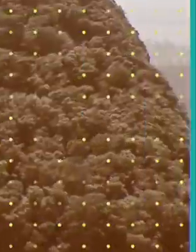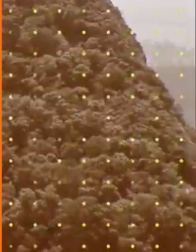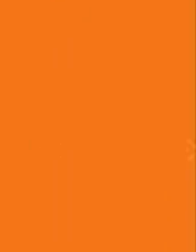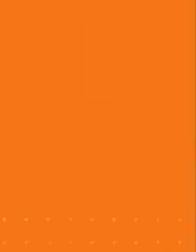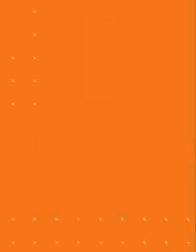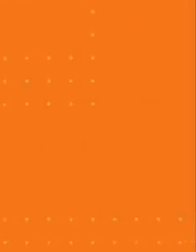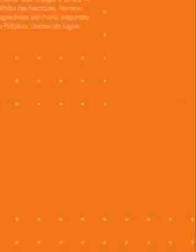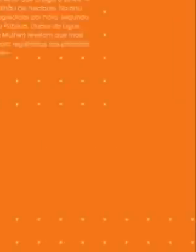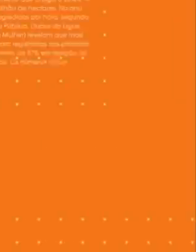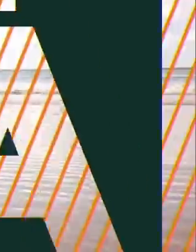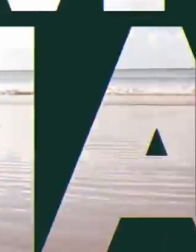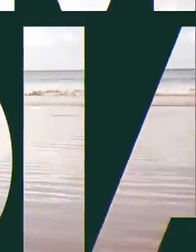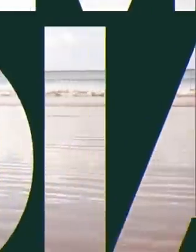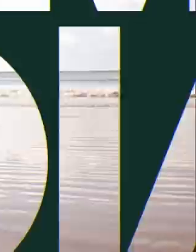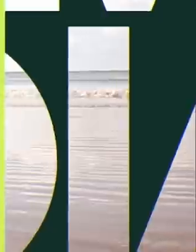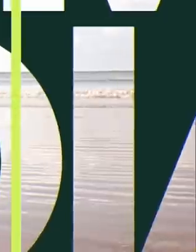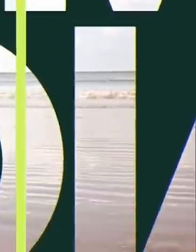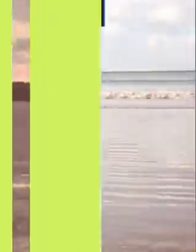a